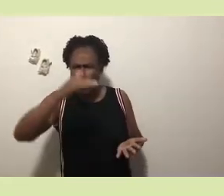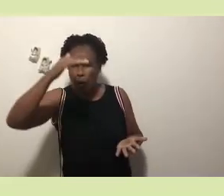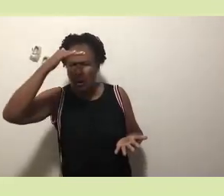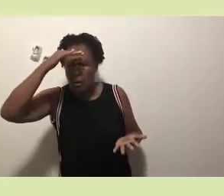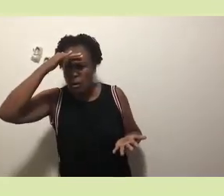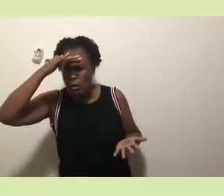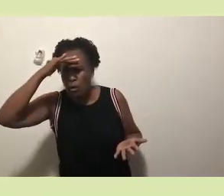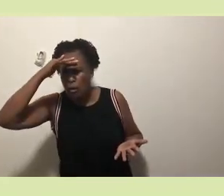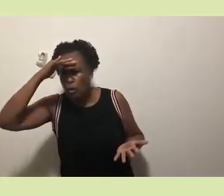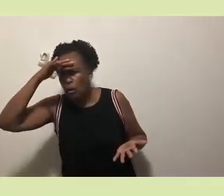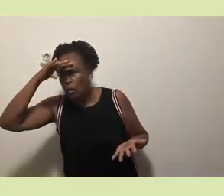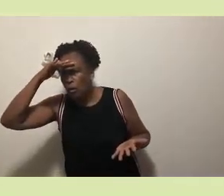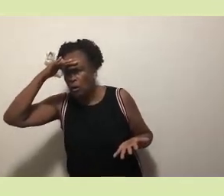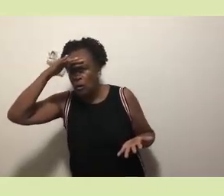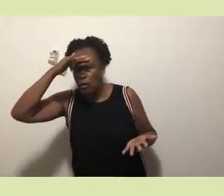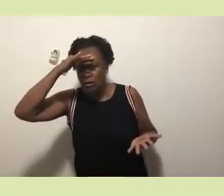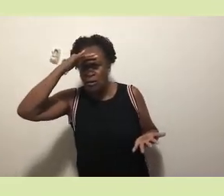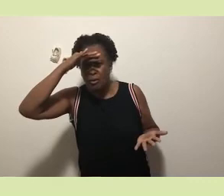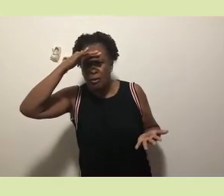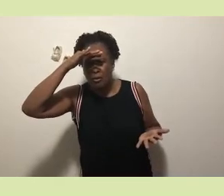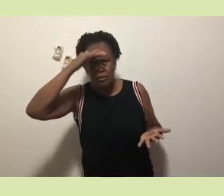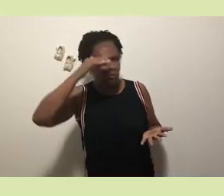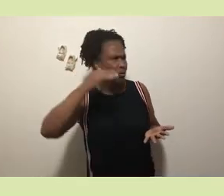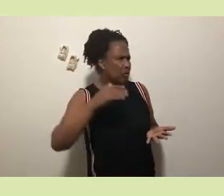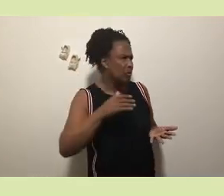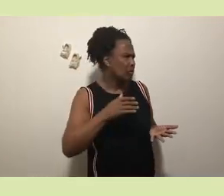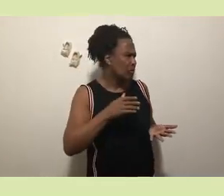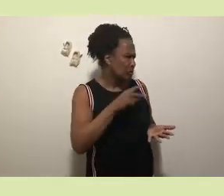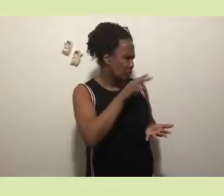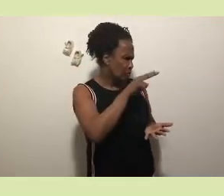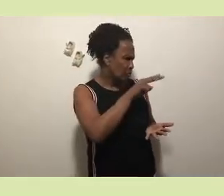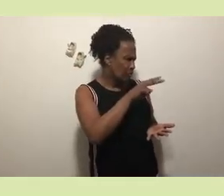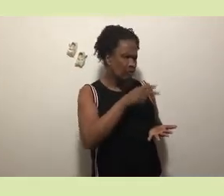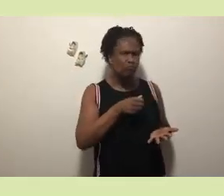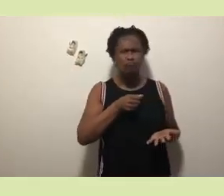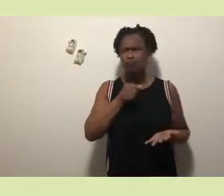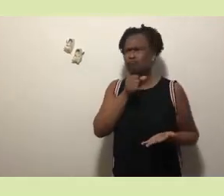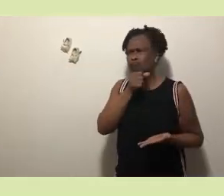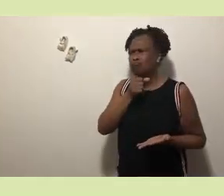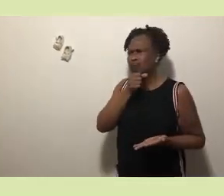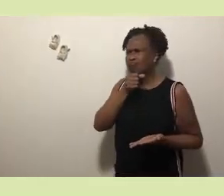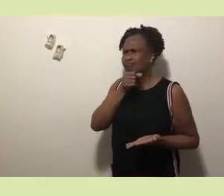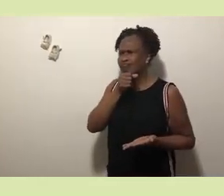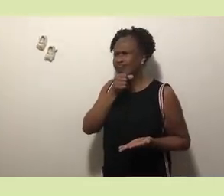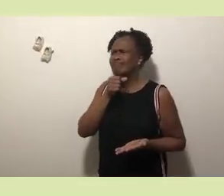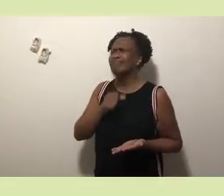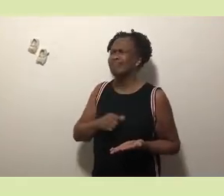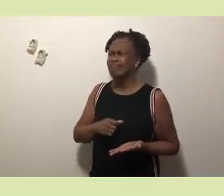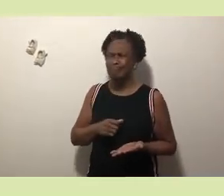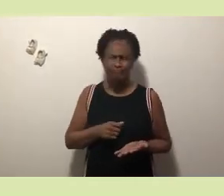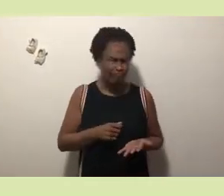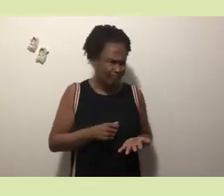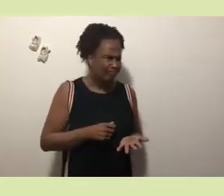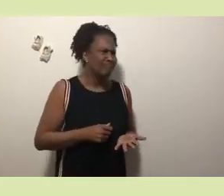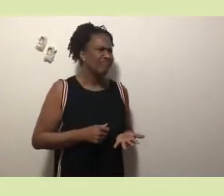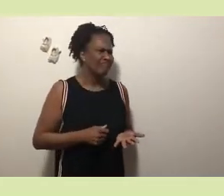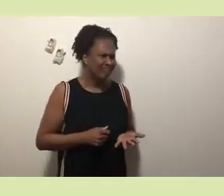costa, moveu afirmativamente sua cabeça, dando razão ao ancião.